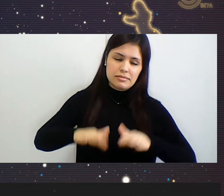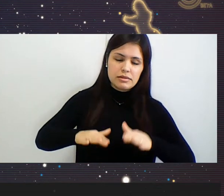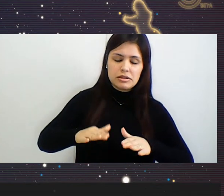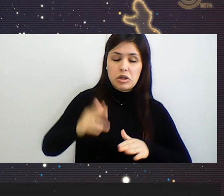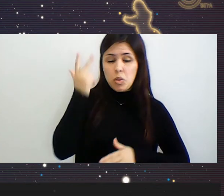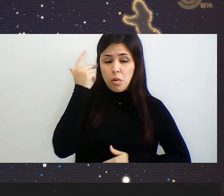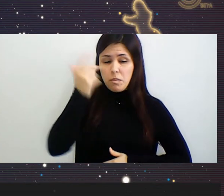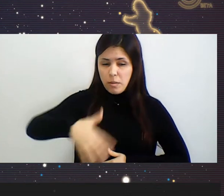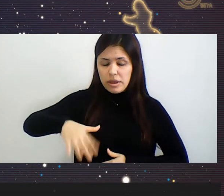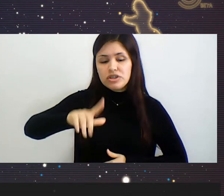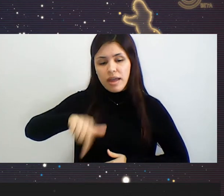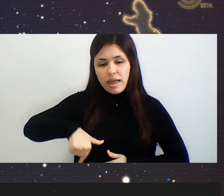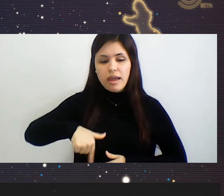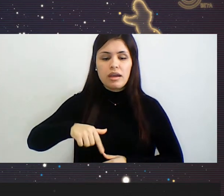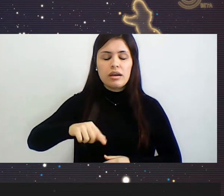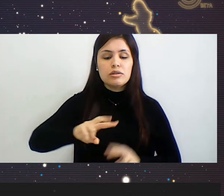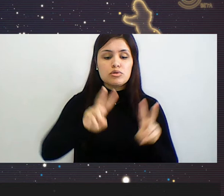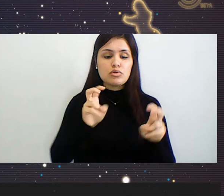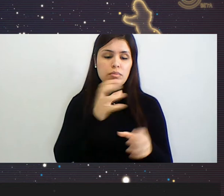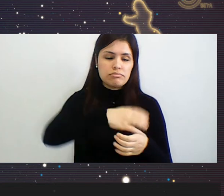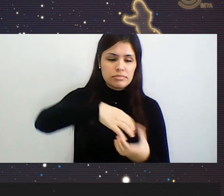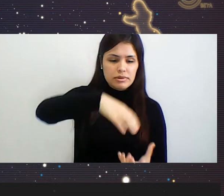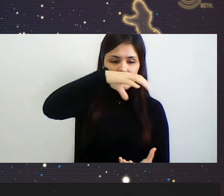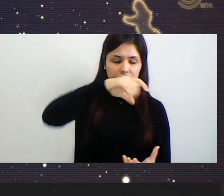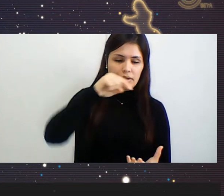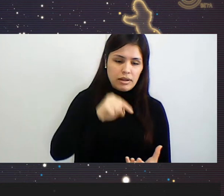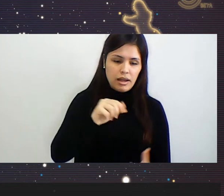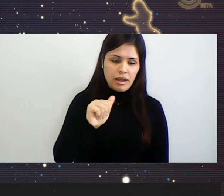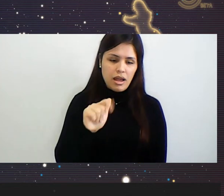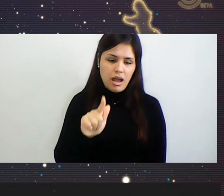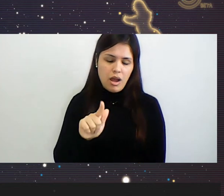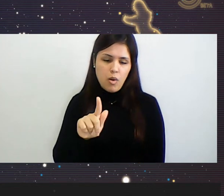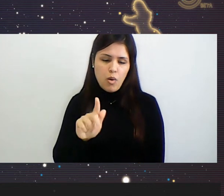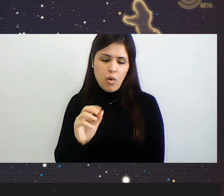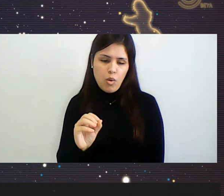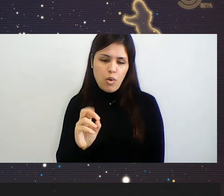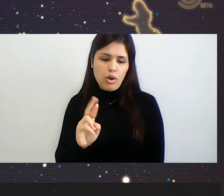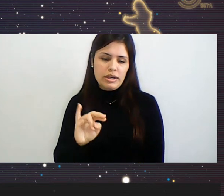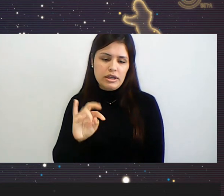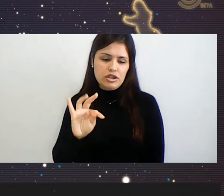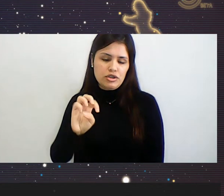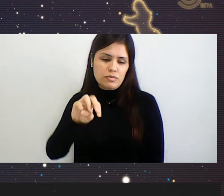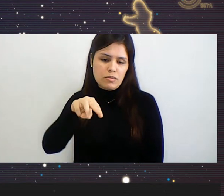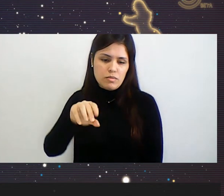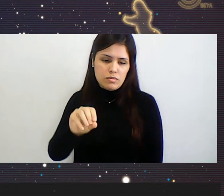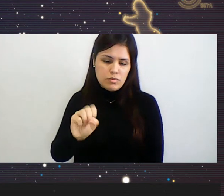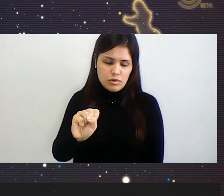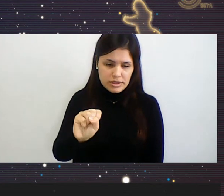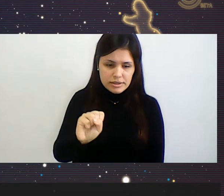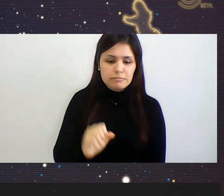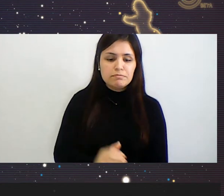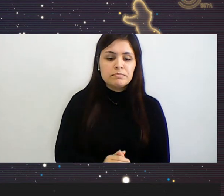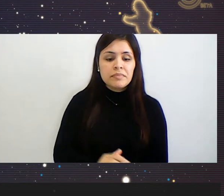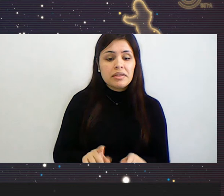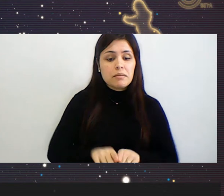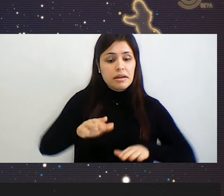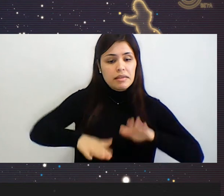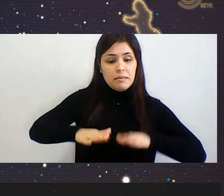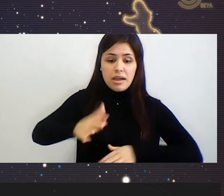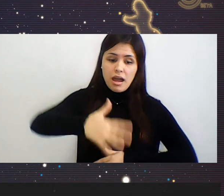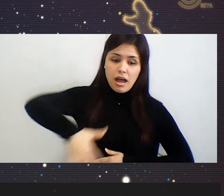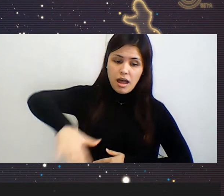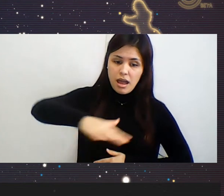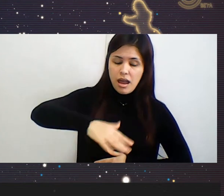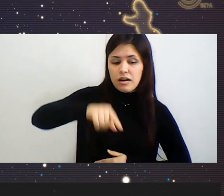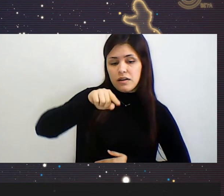E, em geral, é isso. Então, as entrevistas para a área de machine learning vai depender, Vitor, de que área necessariamente